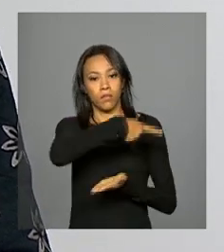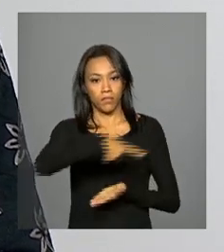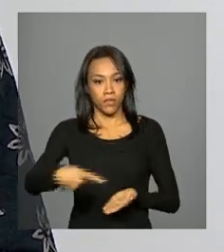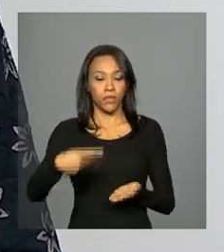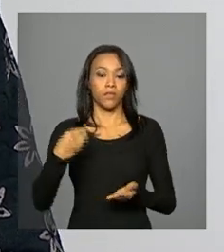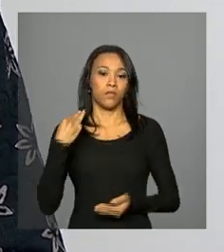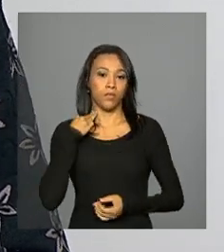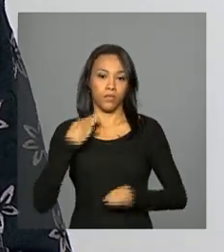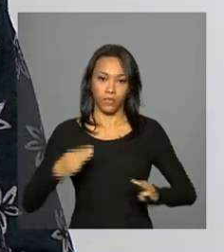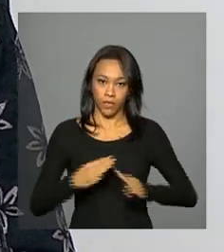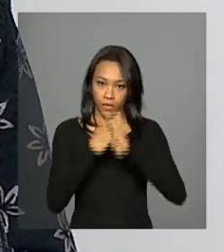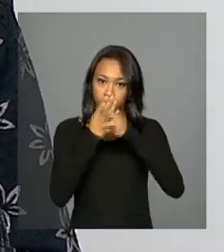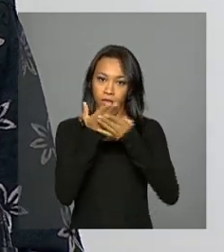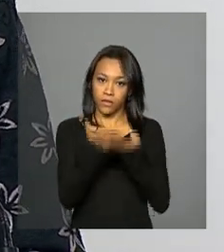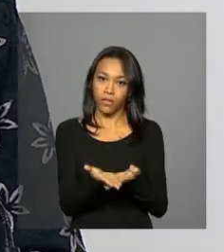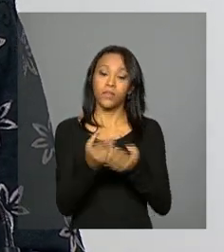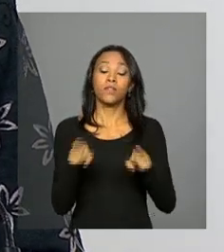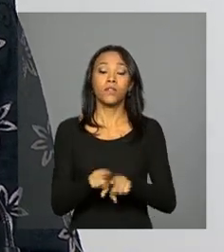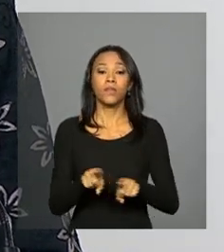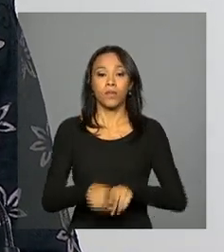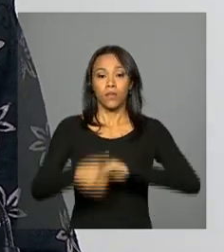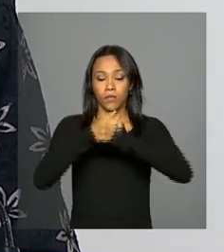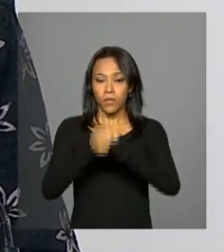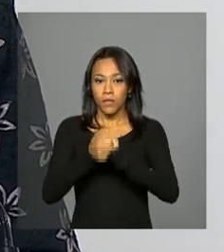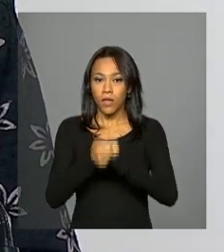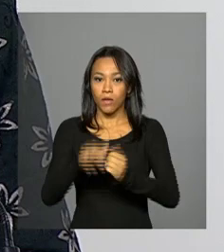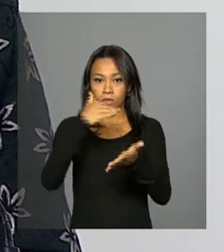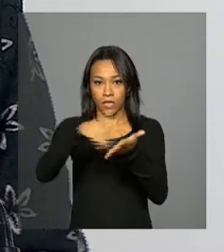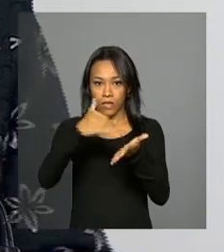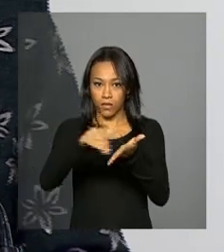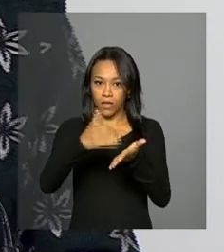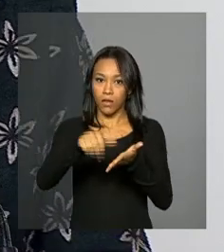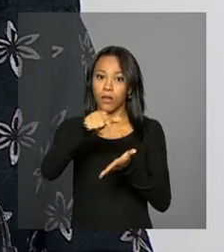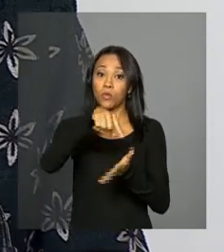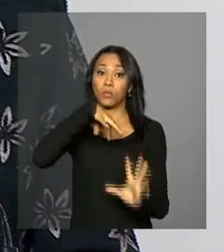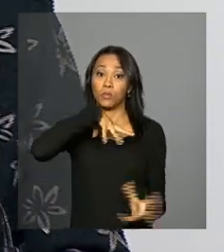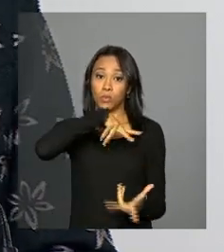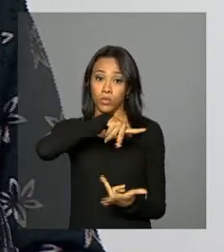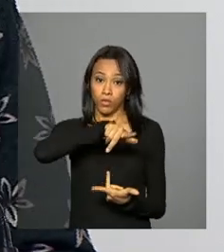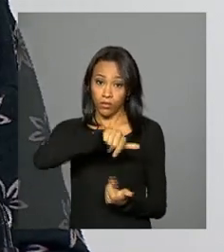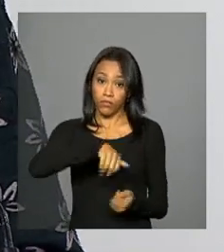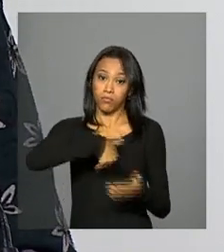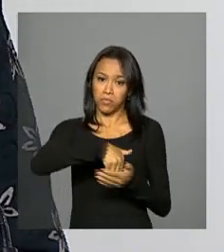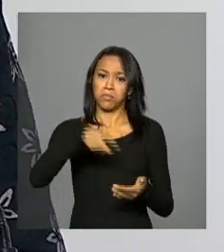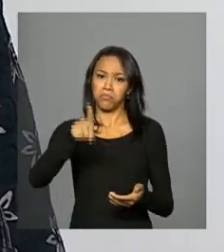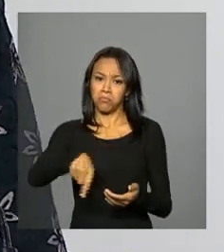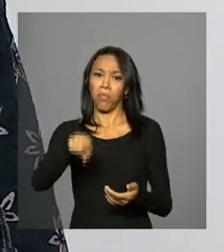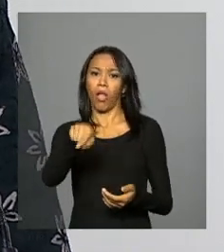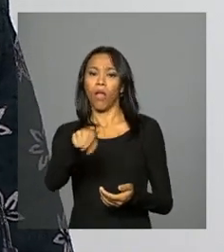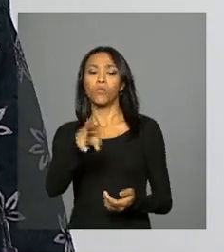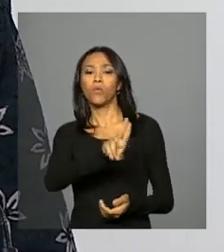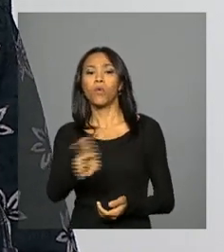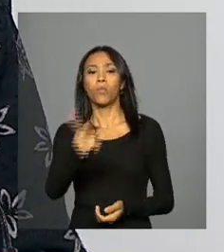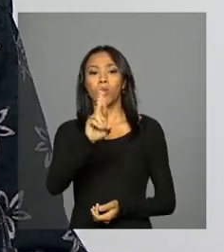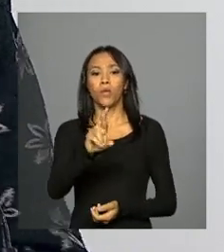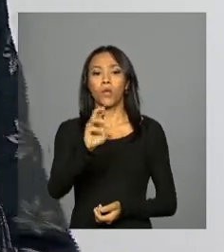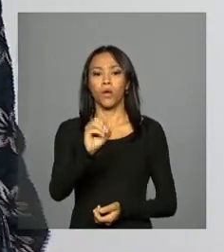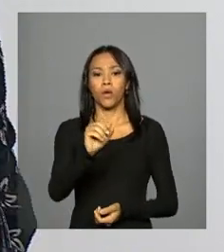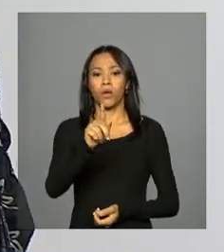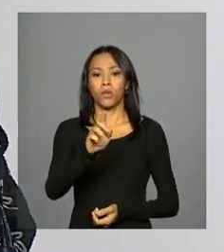Belchior, cumprimentar o secretário nacional de Futebol e Defesa dos Direitos dos Torcedores, o Rogério